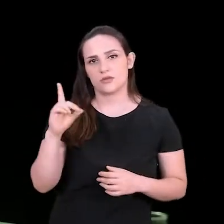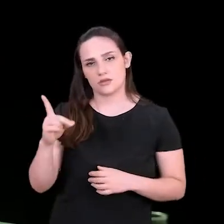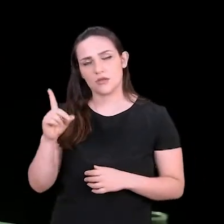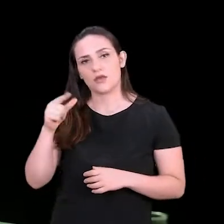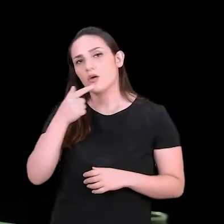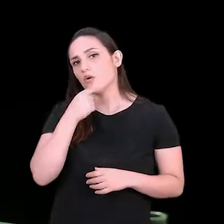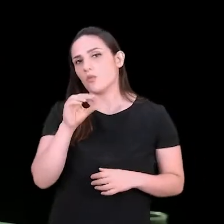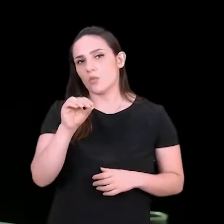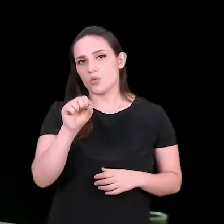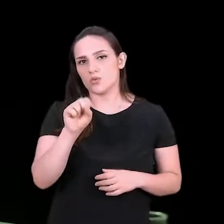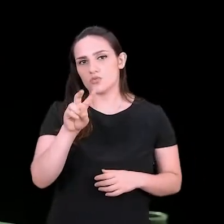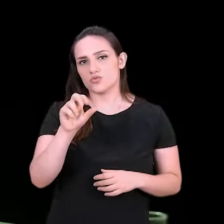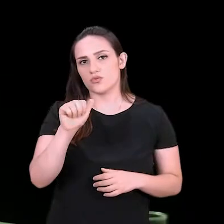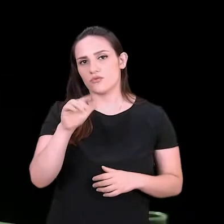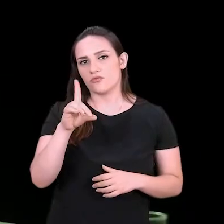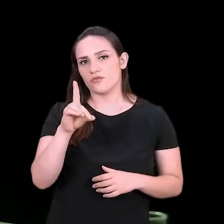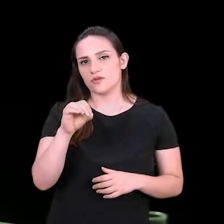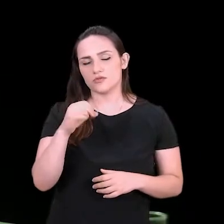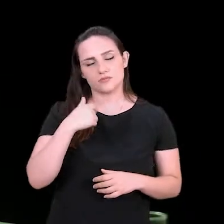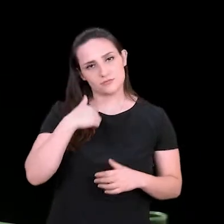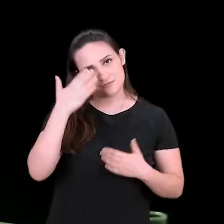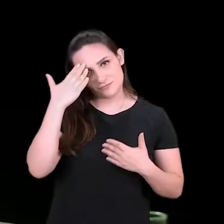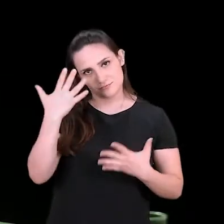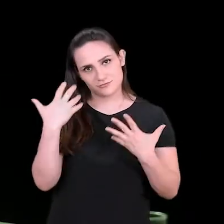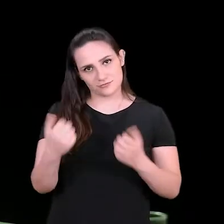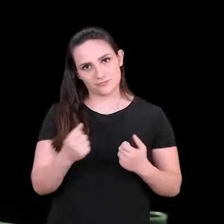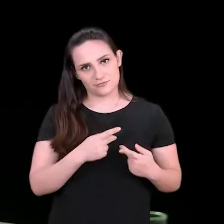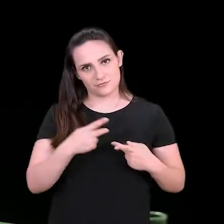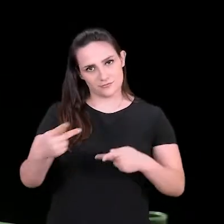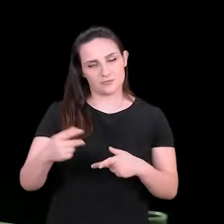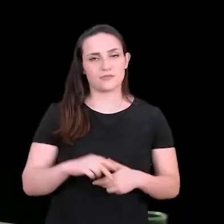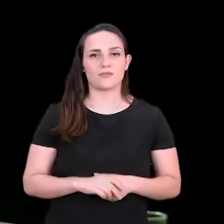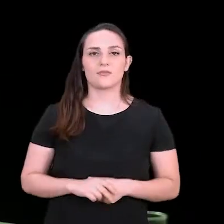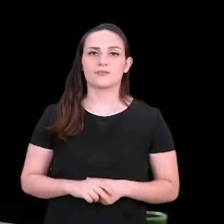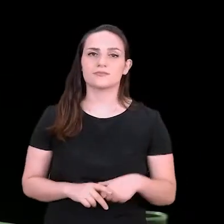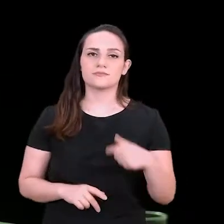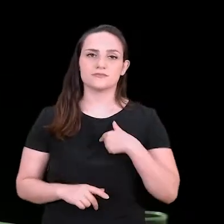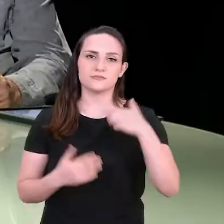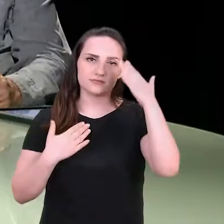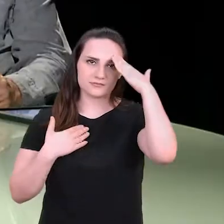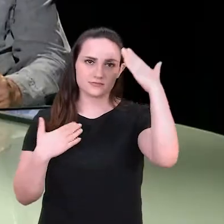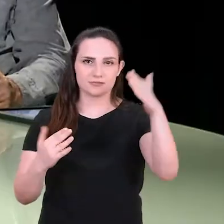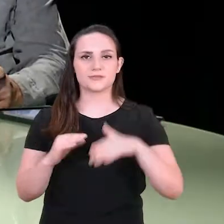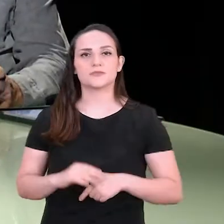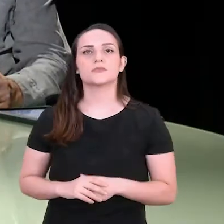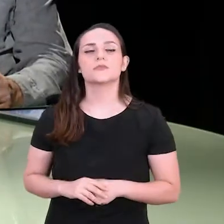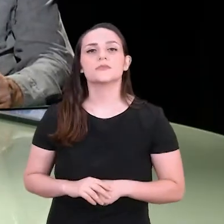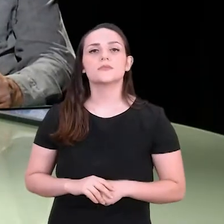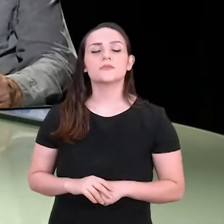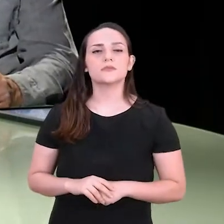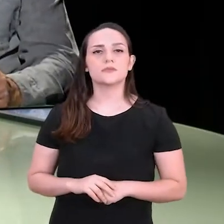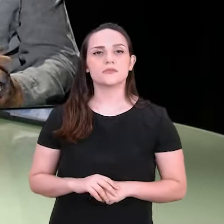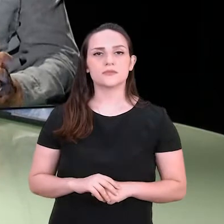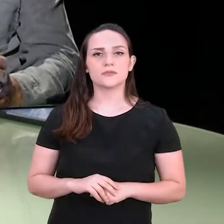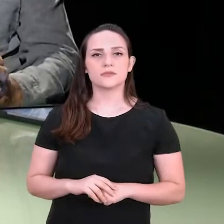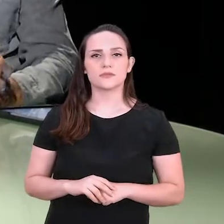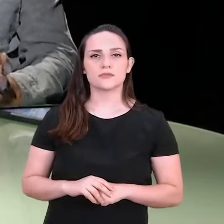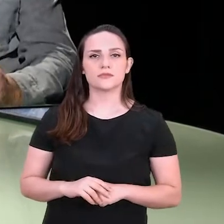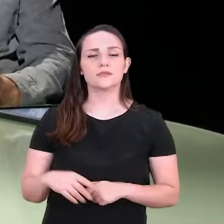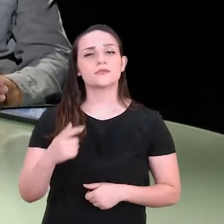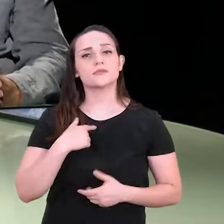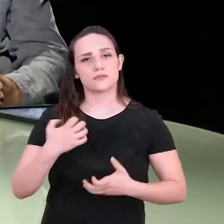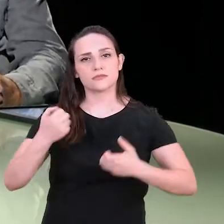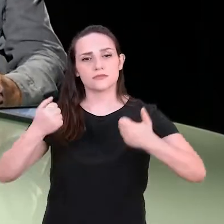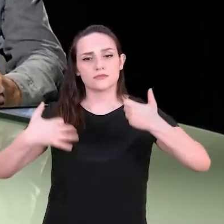hoje. Oswaldo Ribeiro da Silva é o nosso entrevistado, a quem eu agradeço por ter aceitado o nosso convite. Eu que agradeço, Tiago,